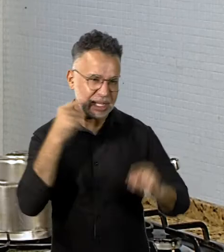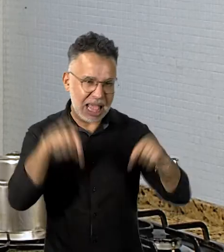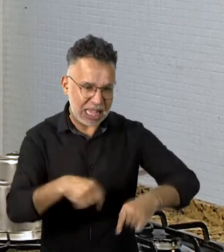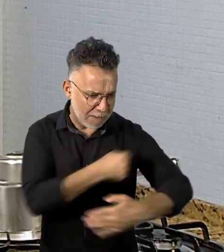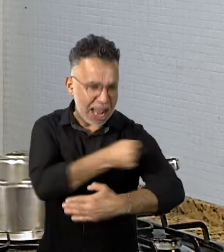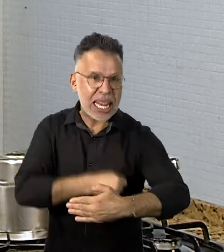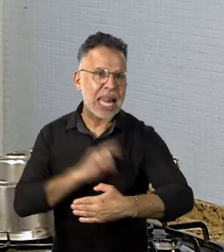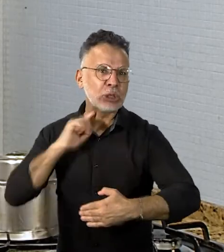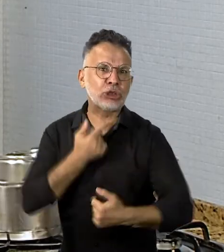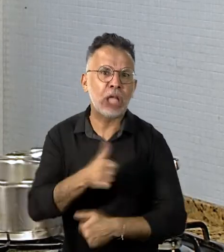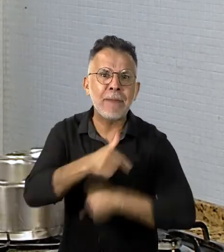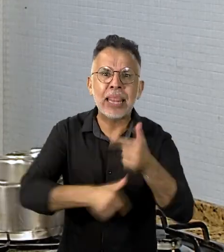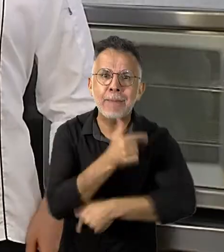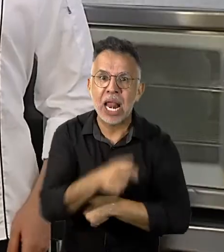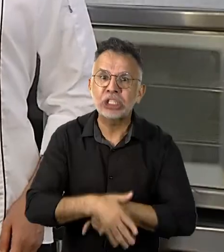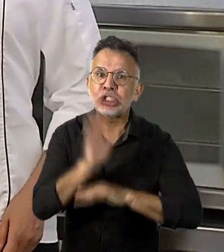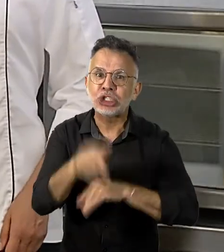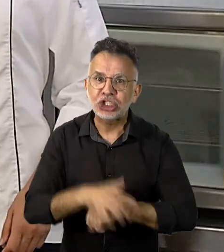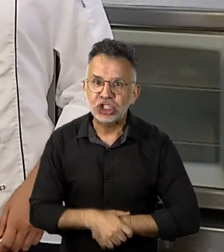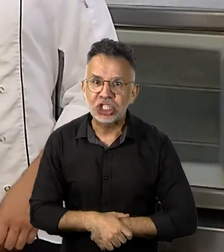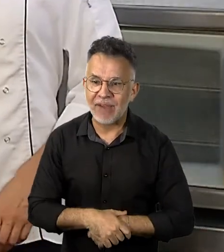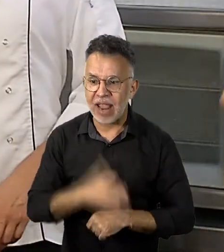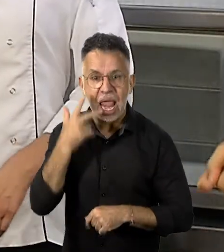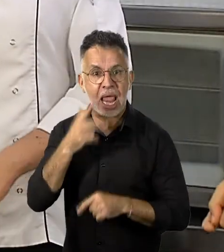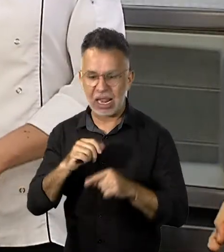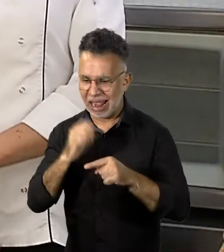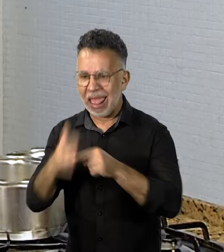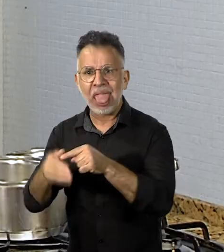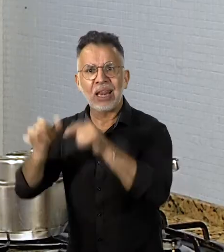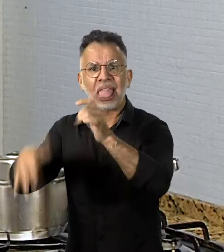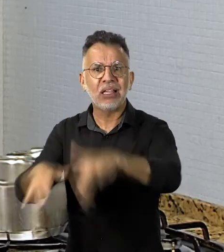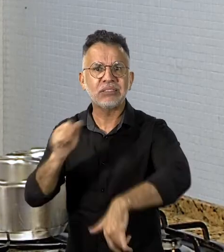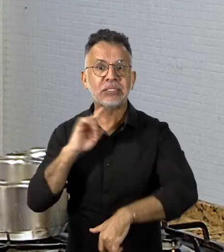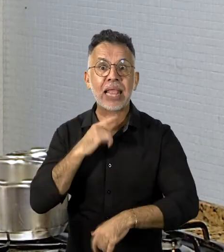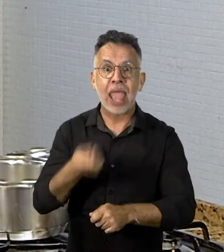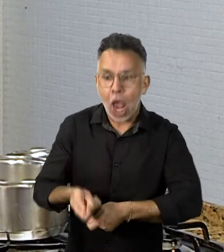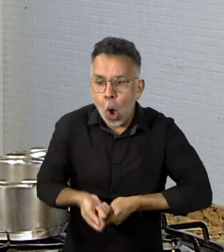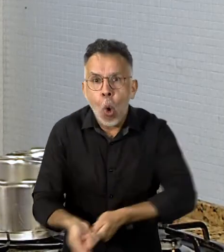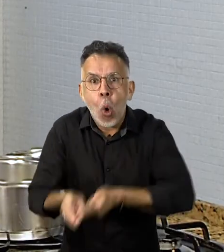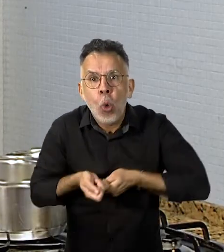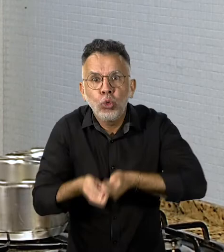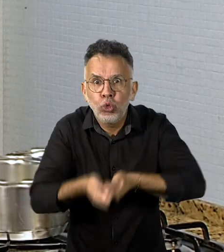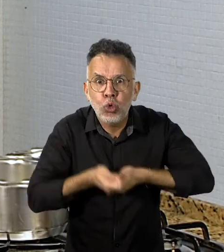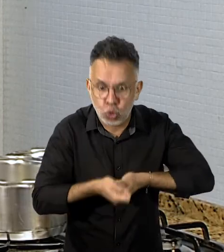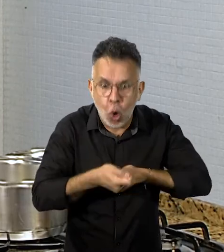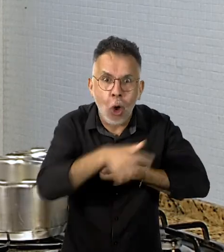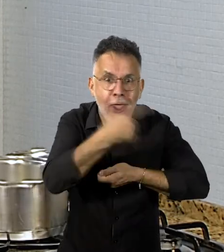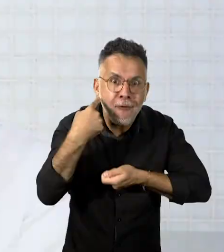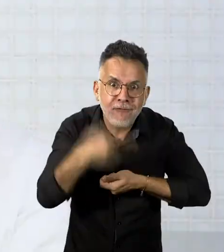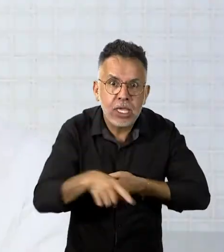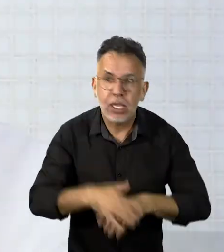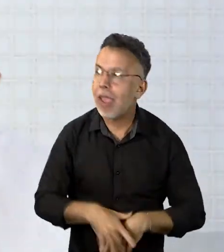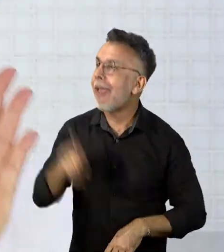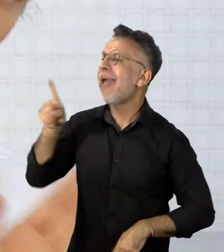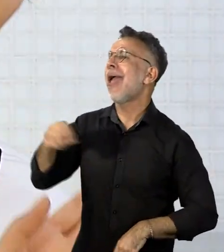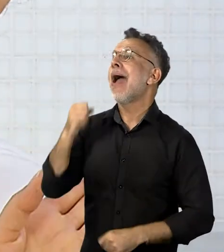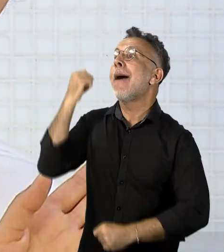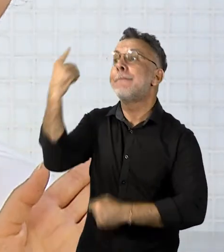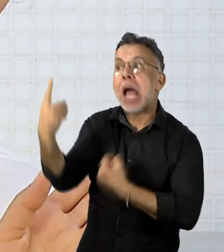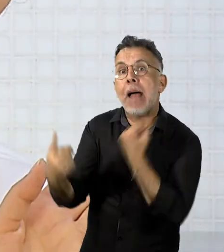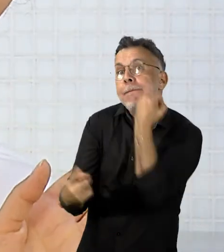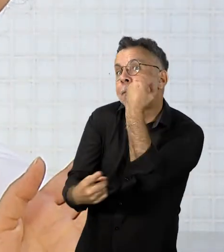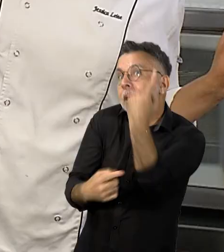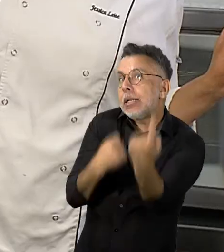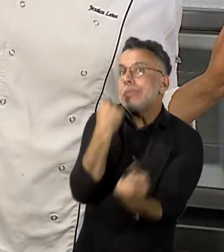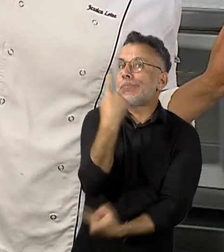mas eu já peguei panela suja para trabalhar, já vi salsinha jogada no chão, até rodo no meio do laboratório eu já vi. Isso é uma exceção